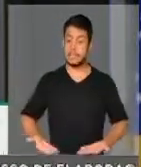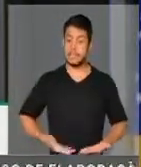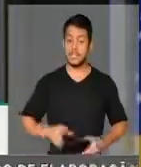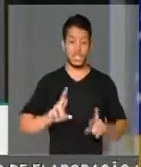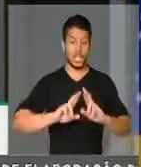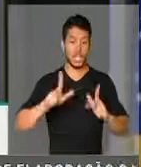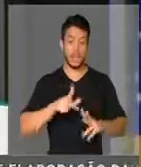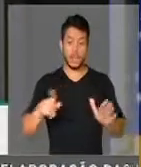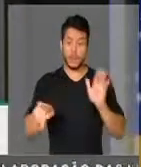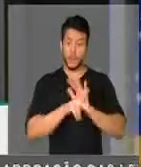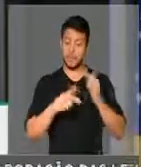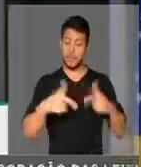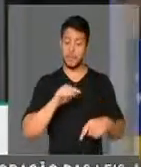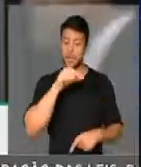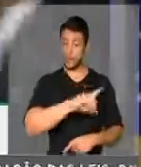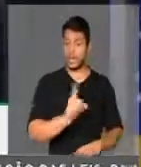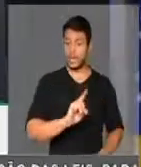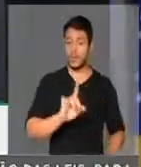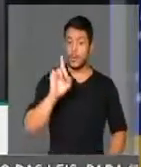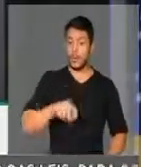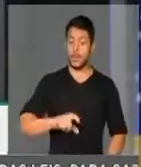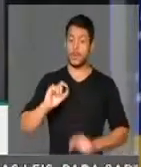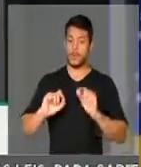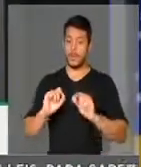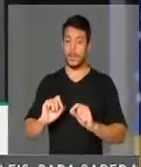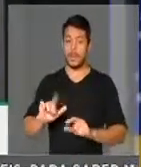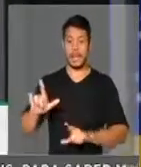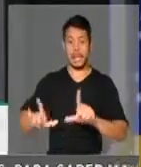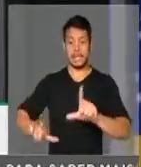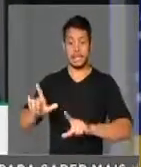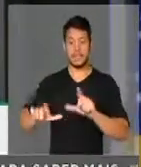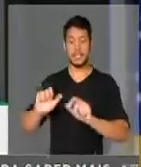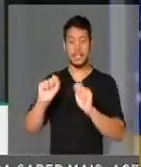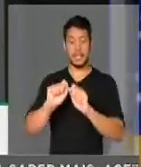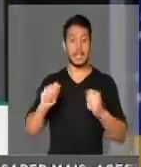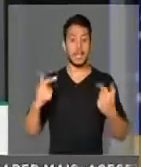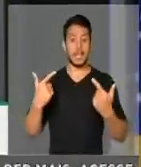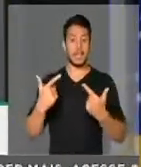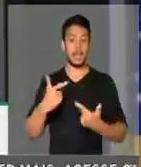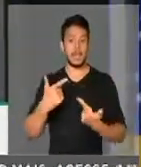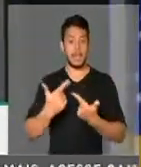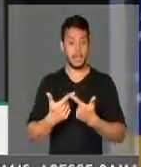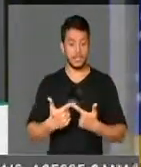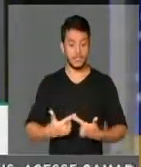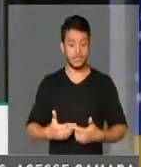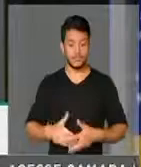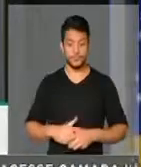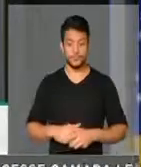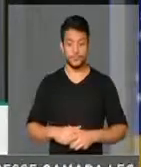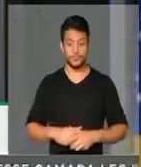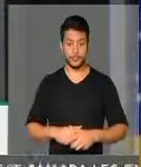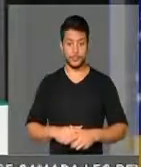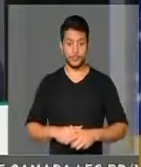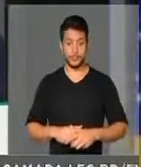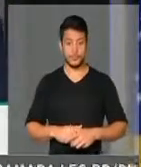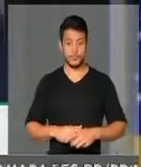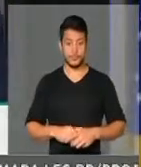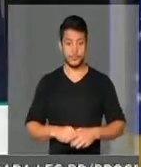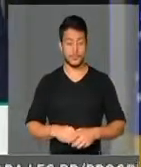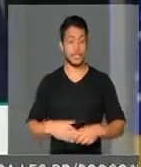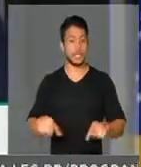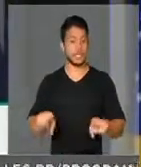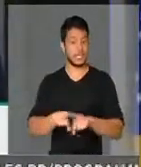que acumulava cargo com outro emprego externo. Agora, uma observação, e eu peço só mais um